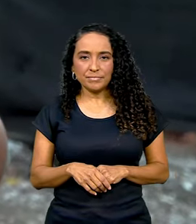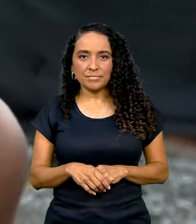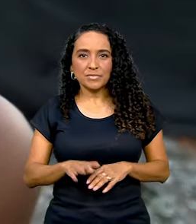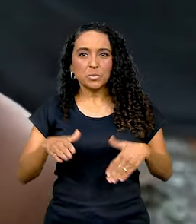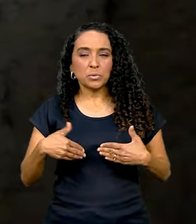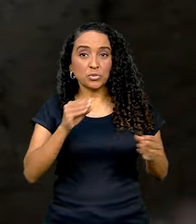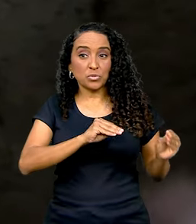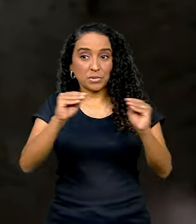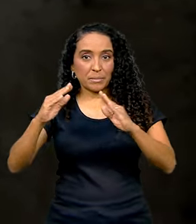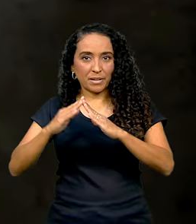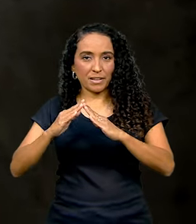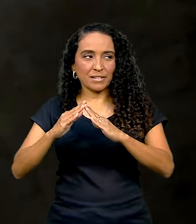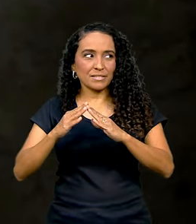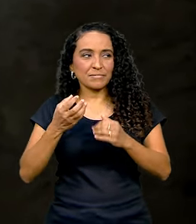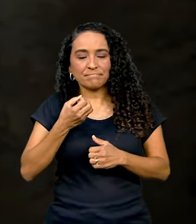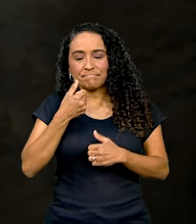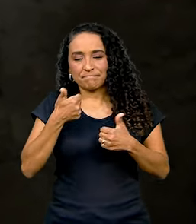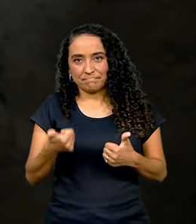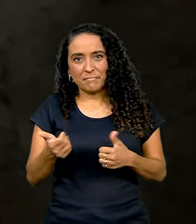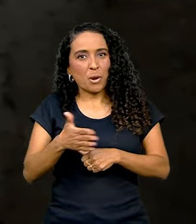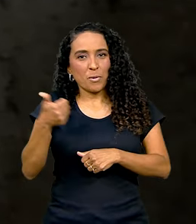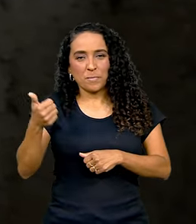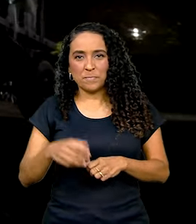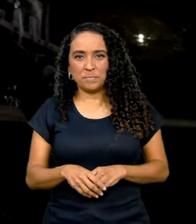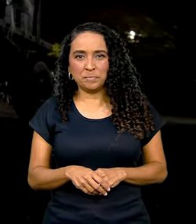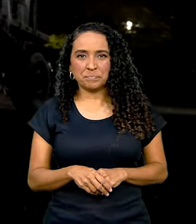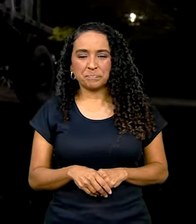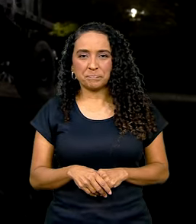Ei quando eu for pra minha casa vai ficar mais linda